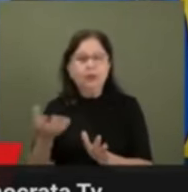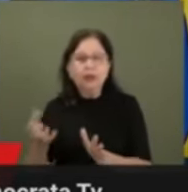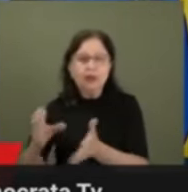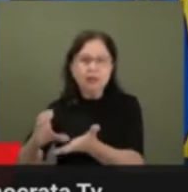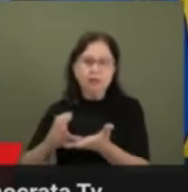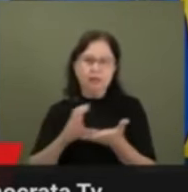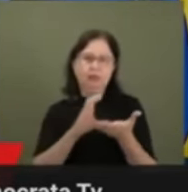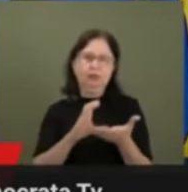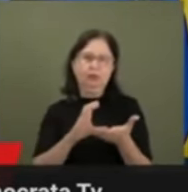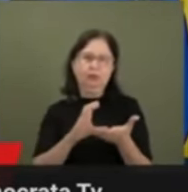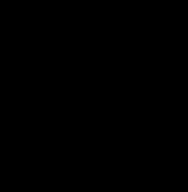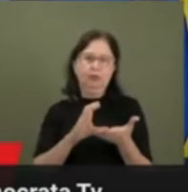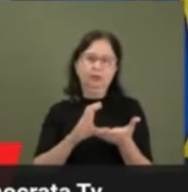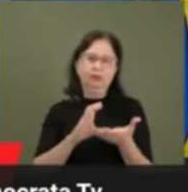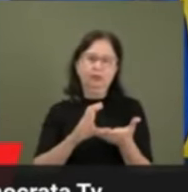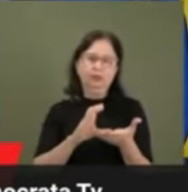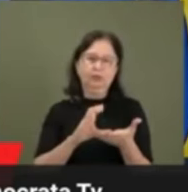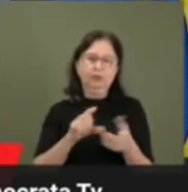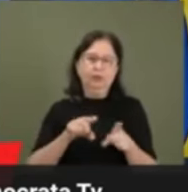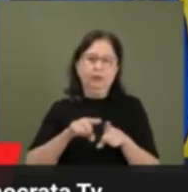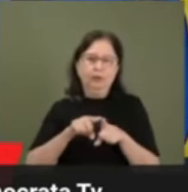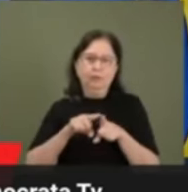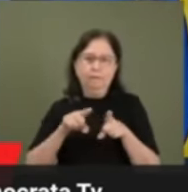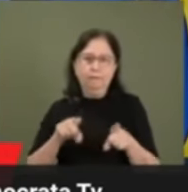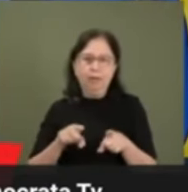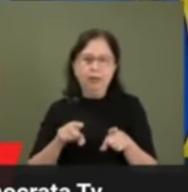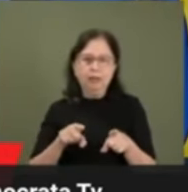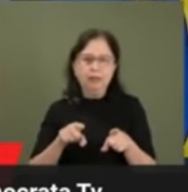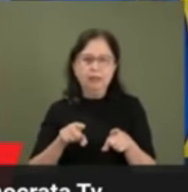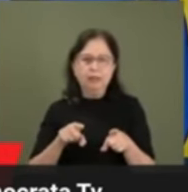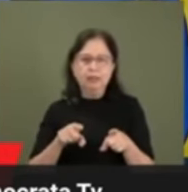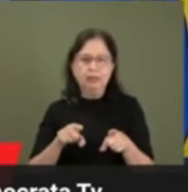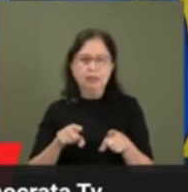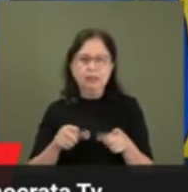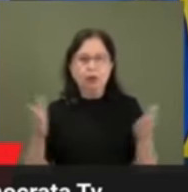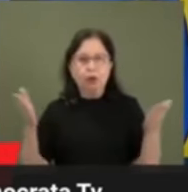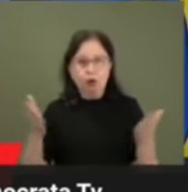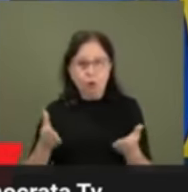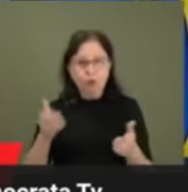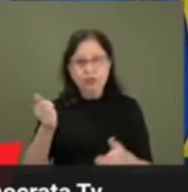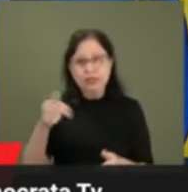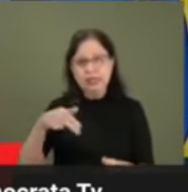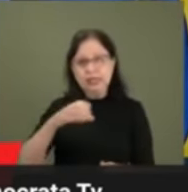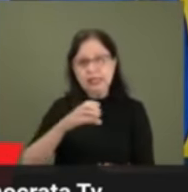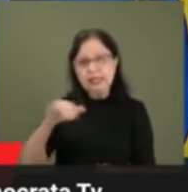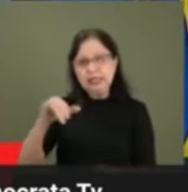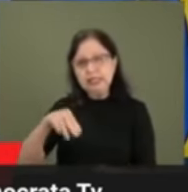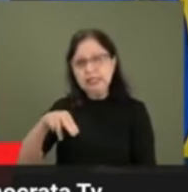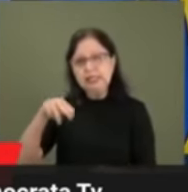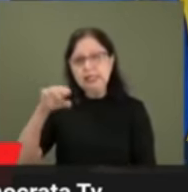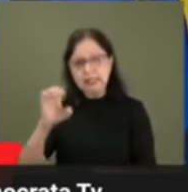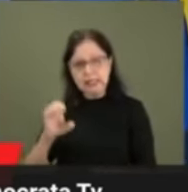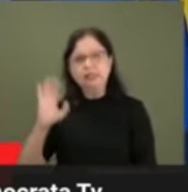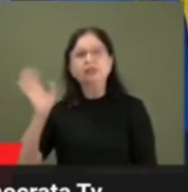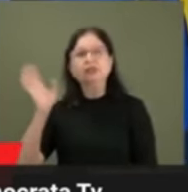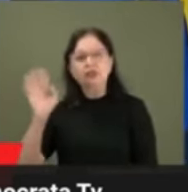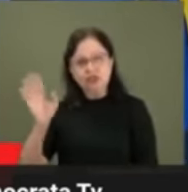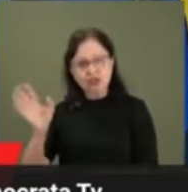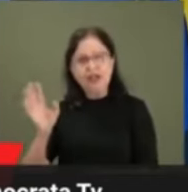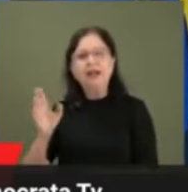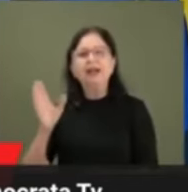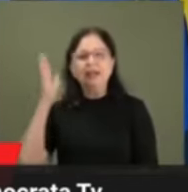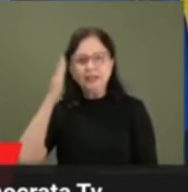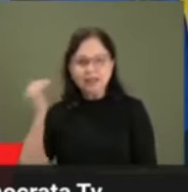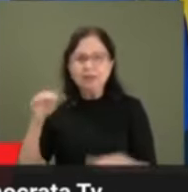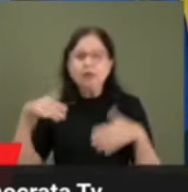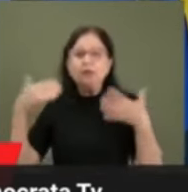é não entender como é que funciona o mecanismo hoje hoje a Ancine já reconhece jogos eletrônicos como obra audiovisual nós já temos